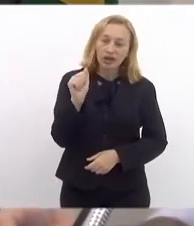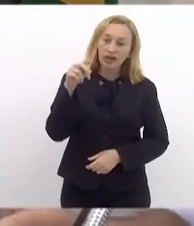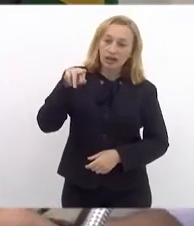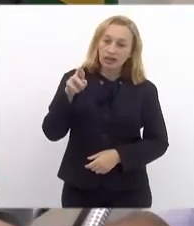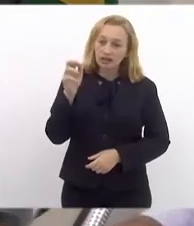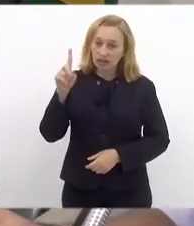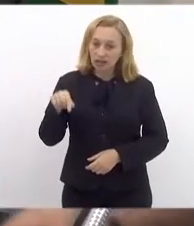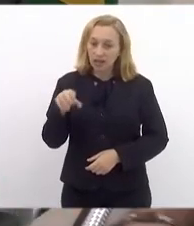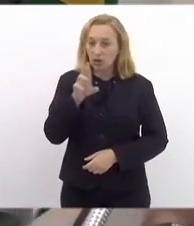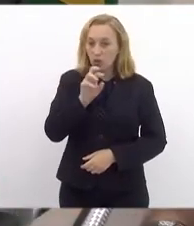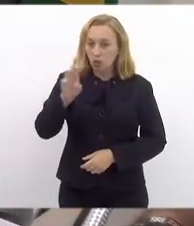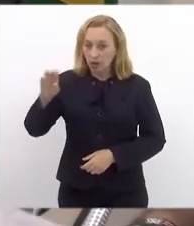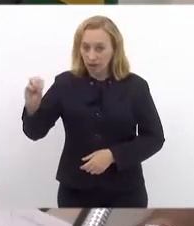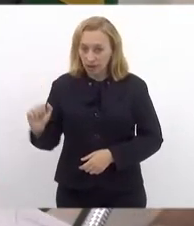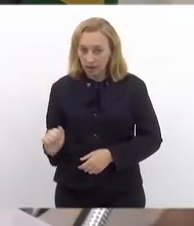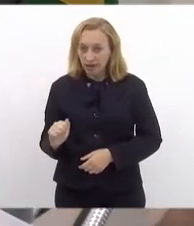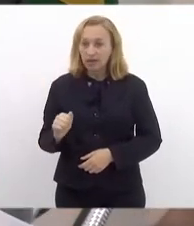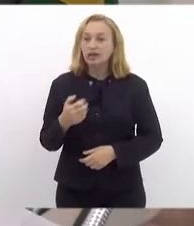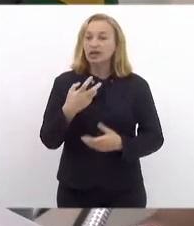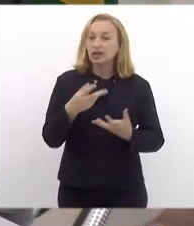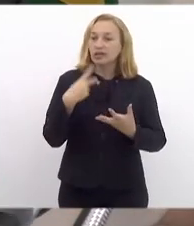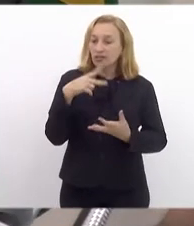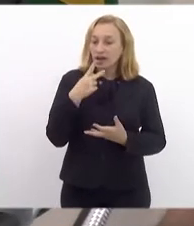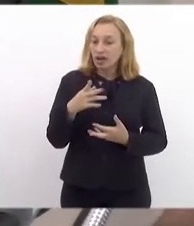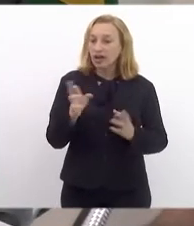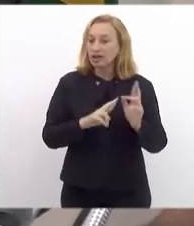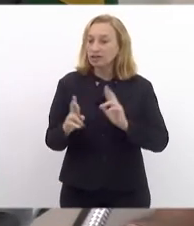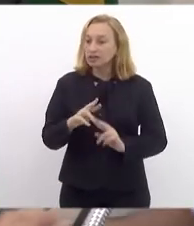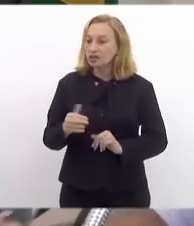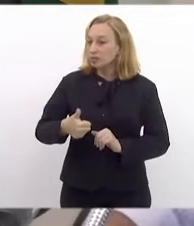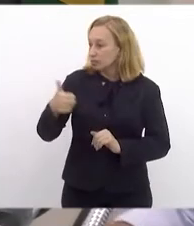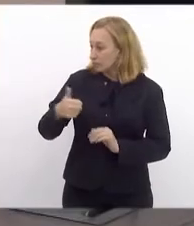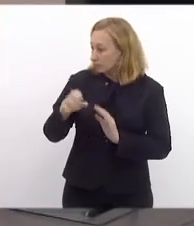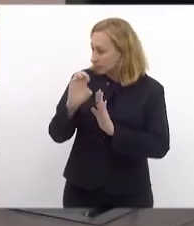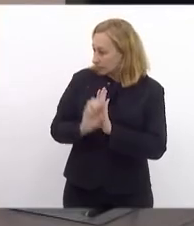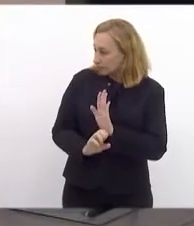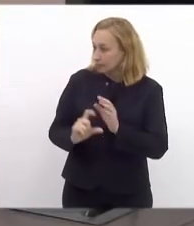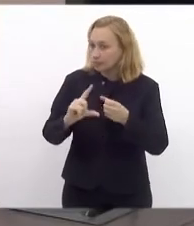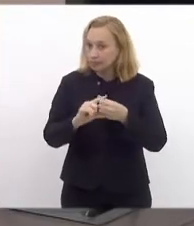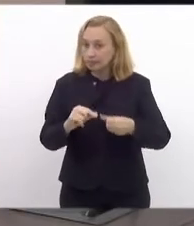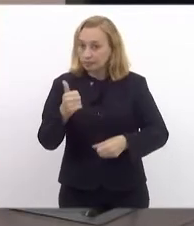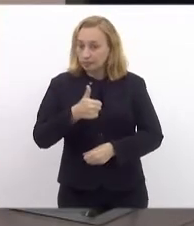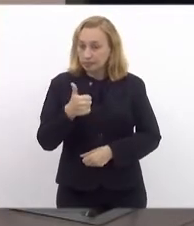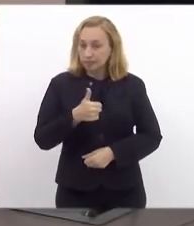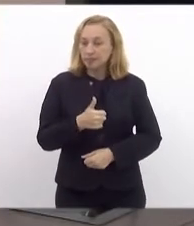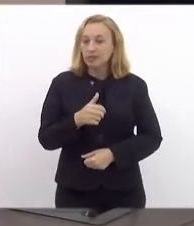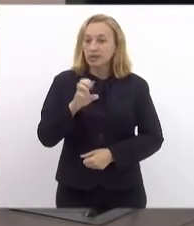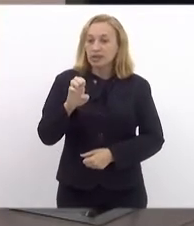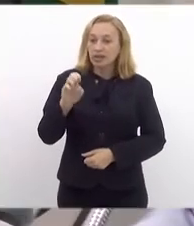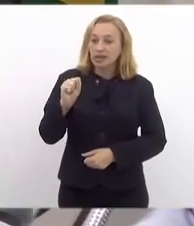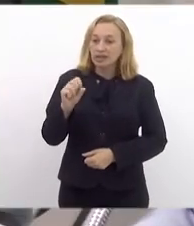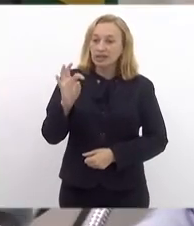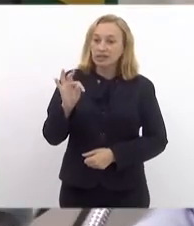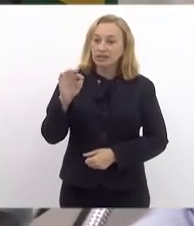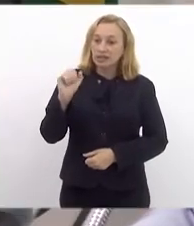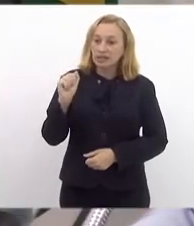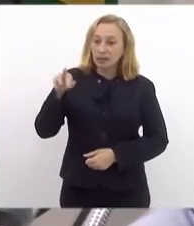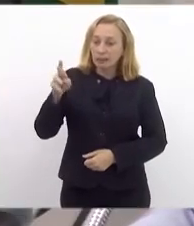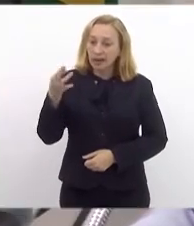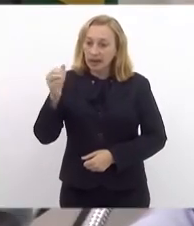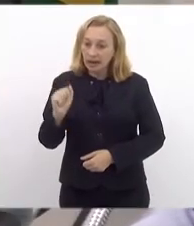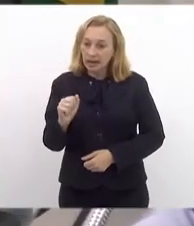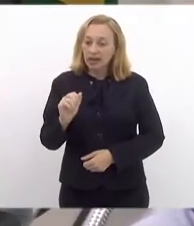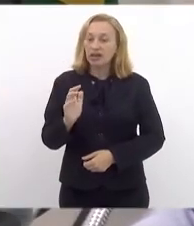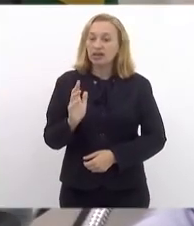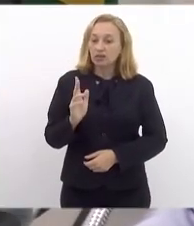queria dizer que em relação a sua primeira emenda o artigo 1º da estamparia eu mesmo aqui